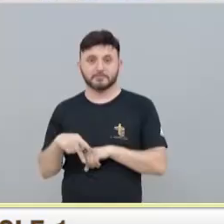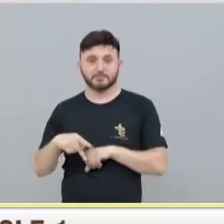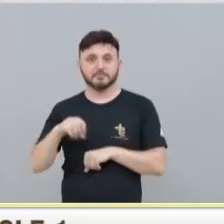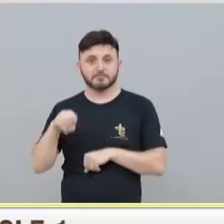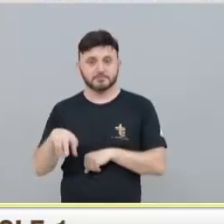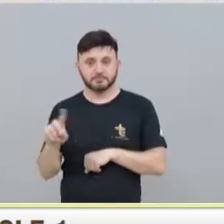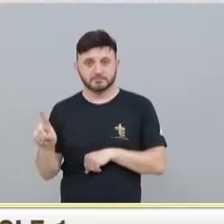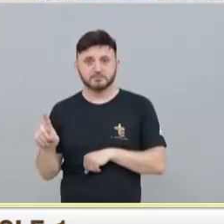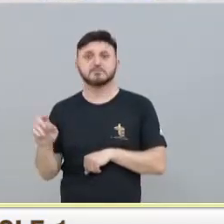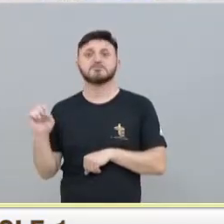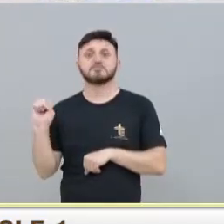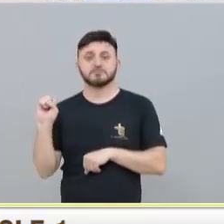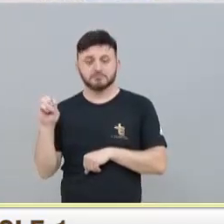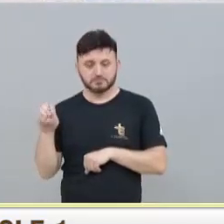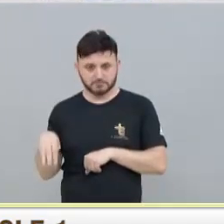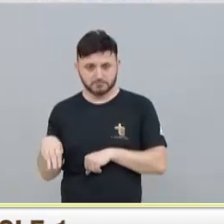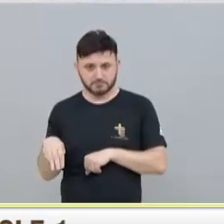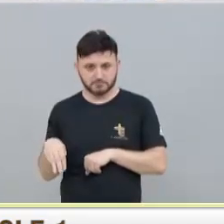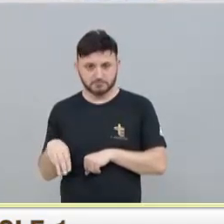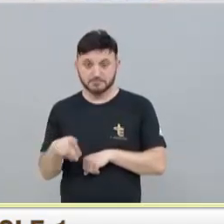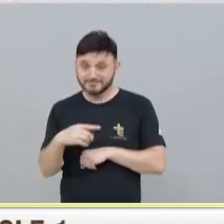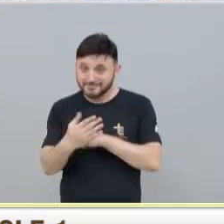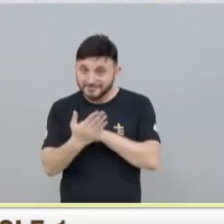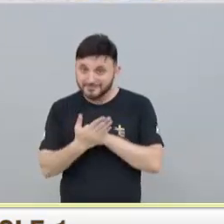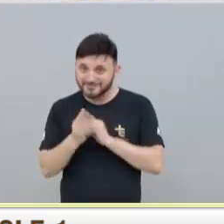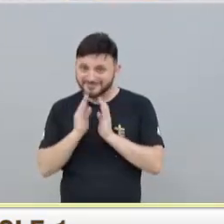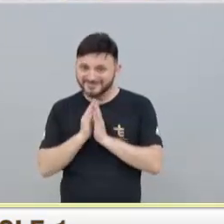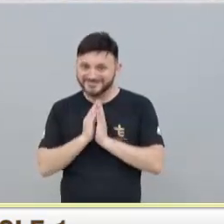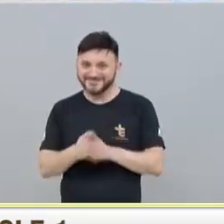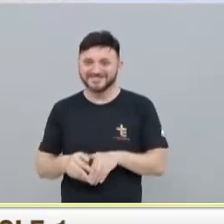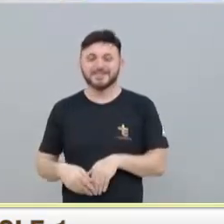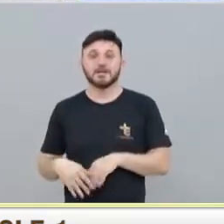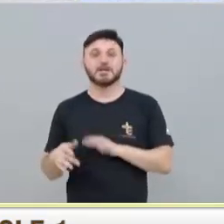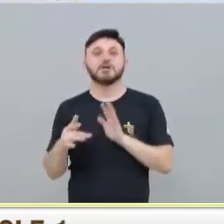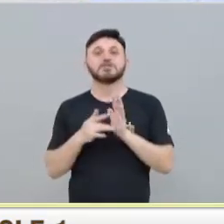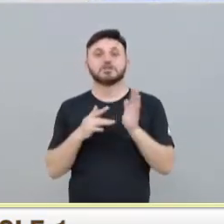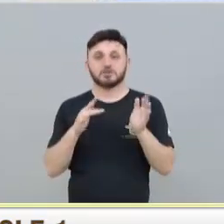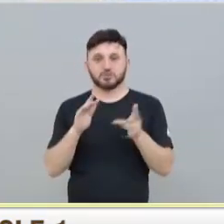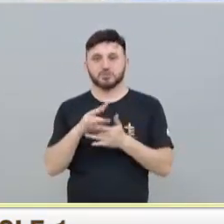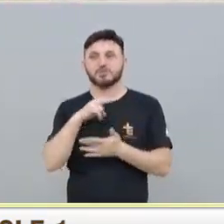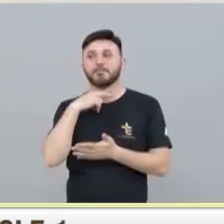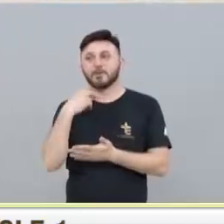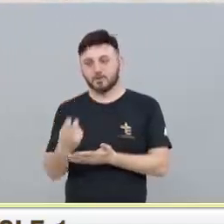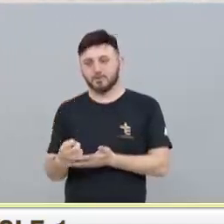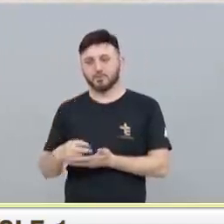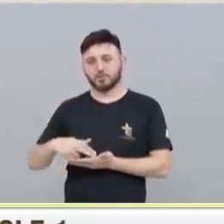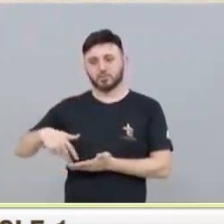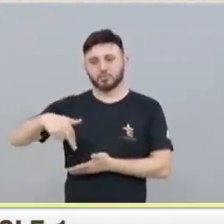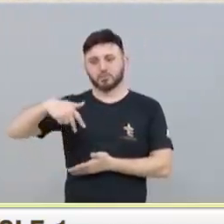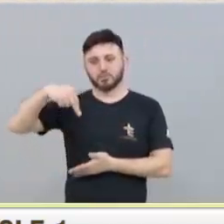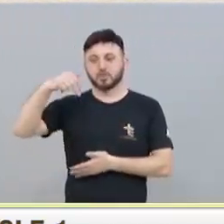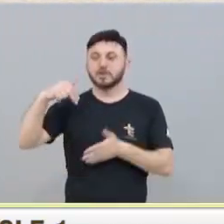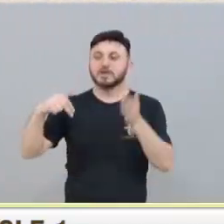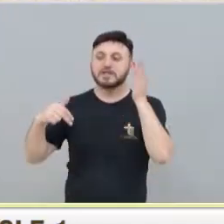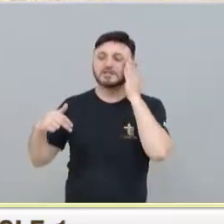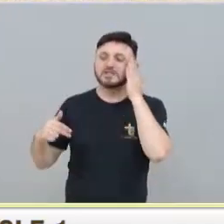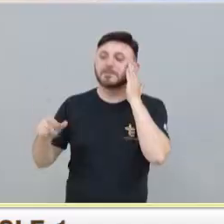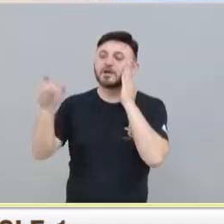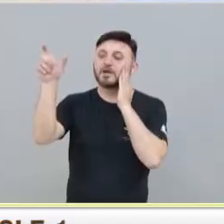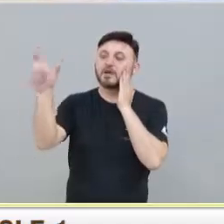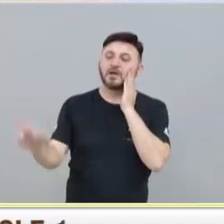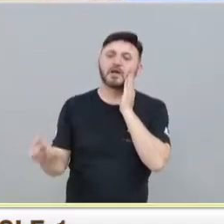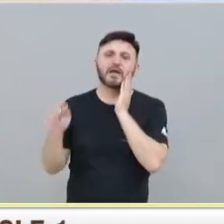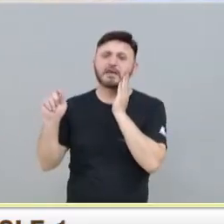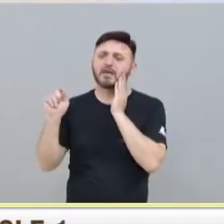por favor ajude-me pedro jesus ressuscitado sabia era pedro